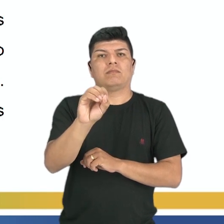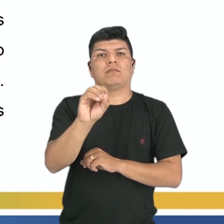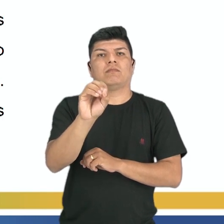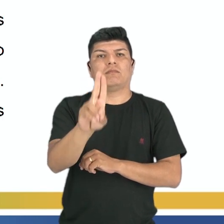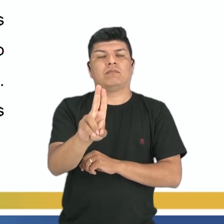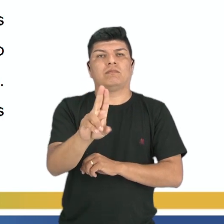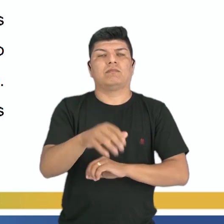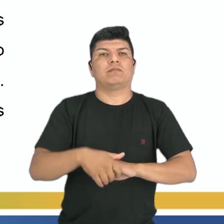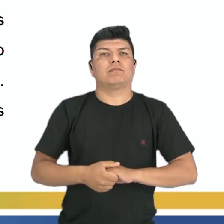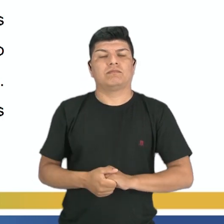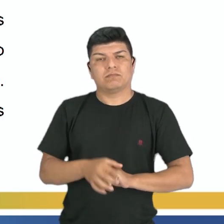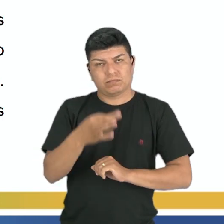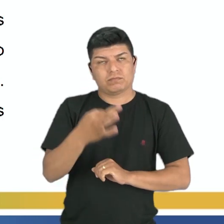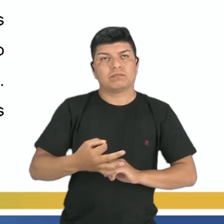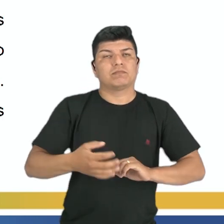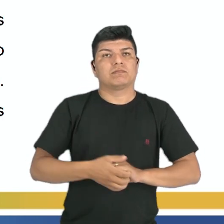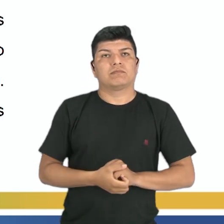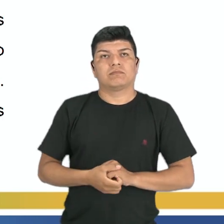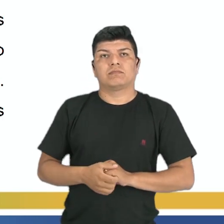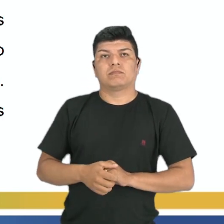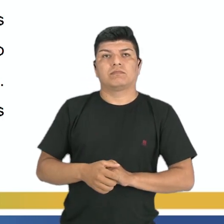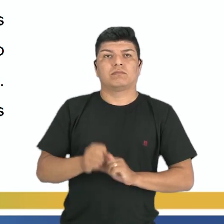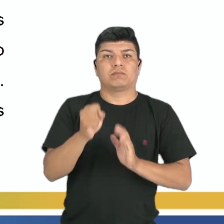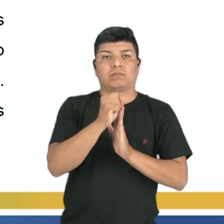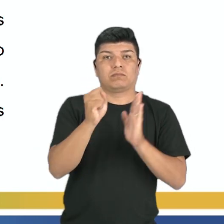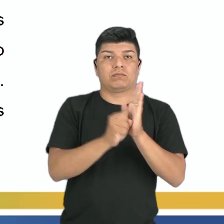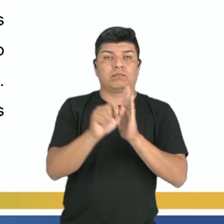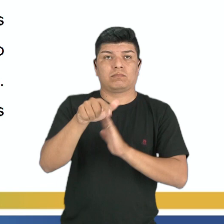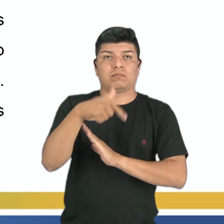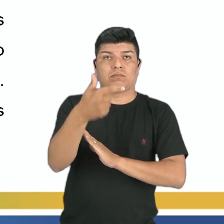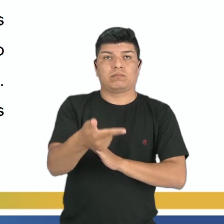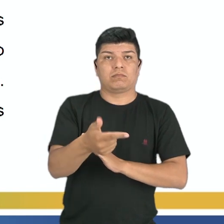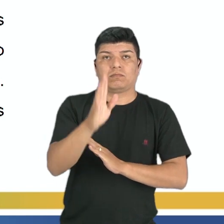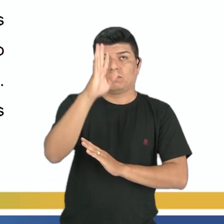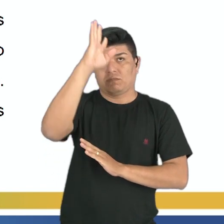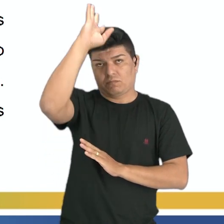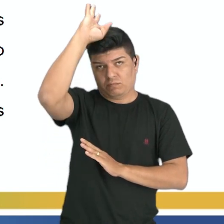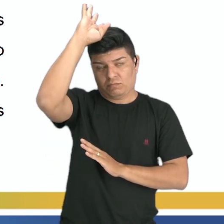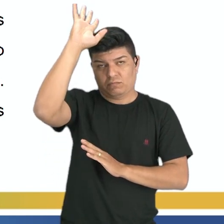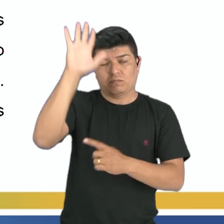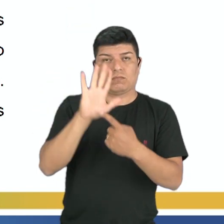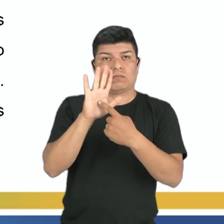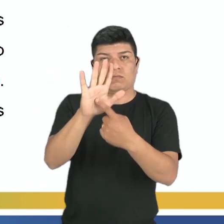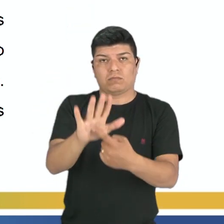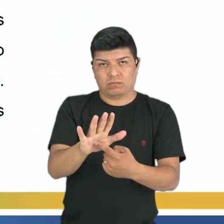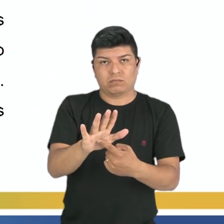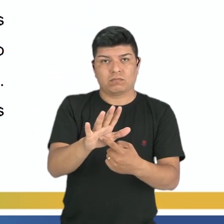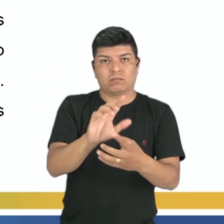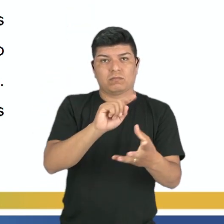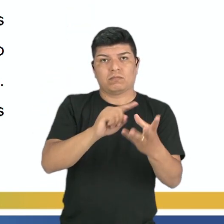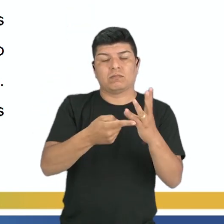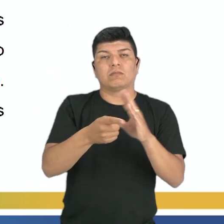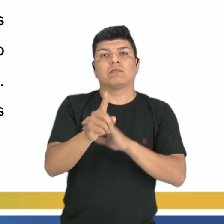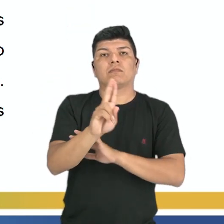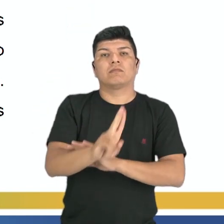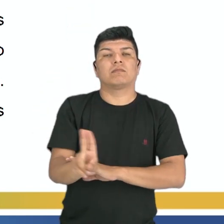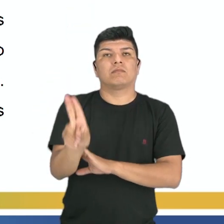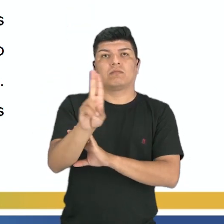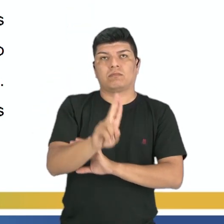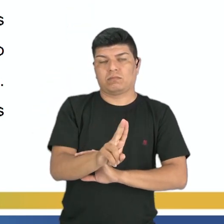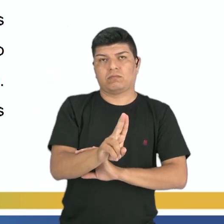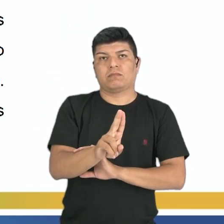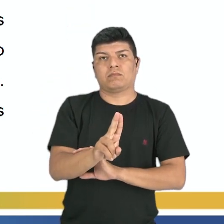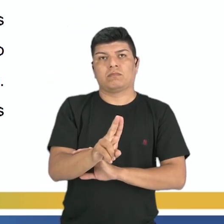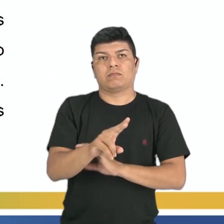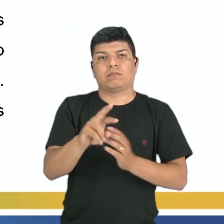U, certo? Séculos depois, os romanos deram formas claras ao sistema alfabético, tá?